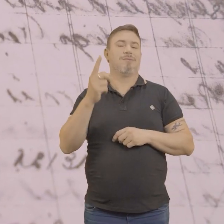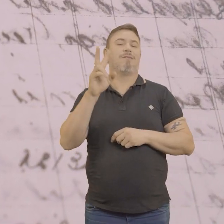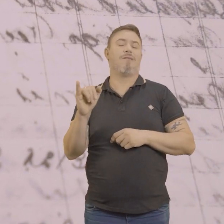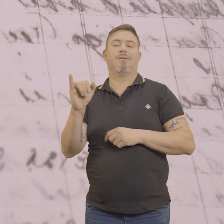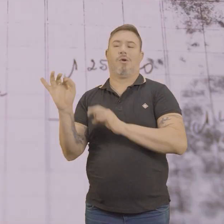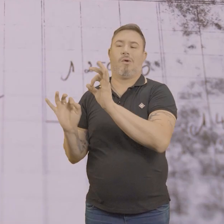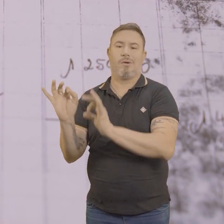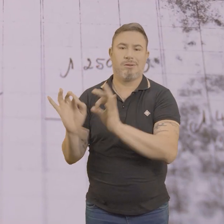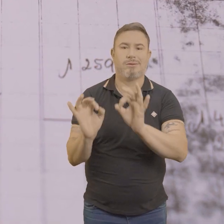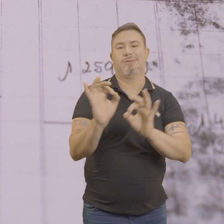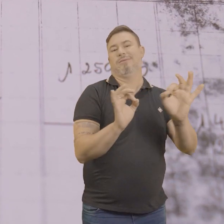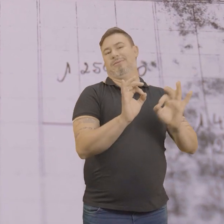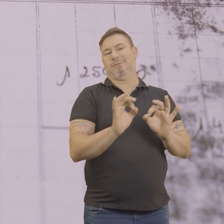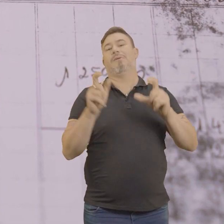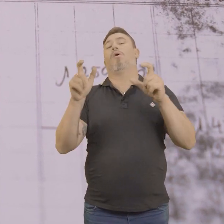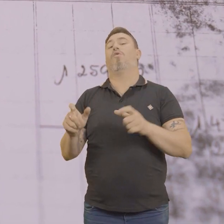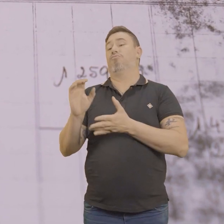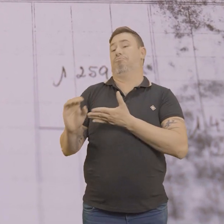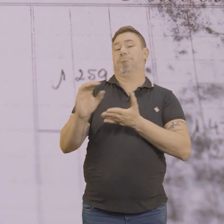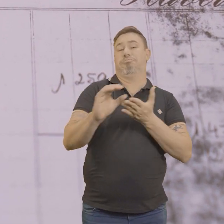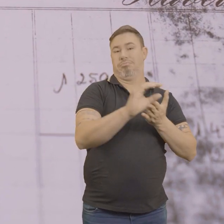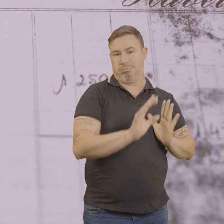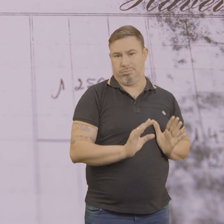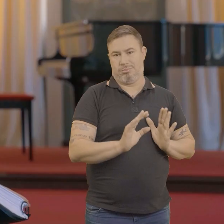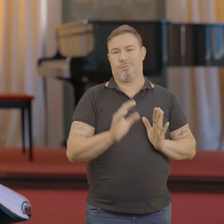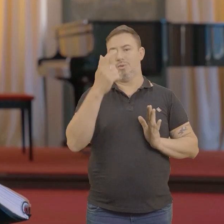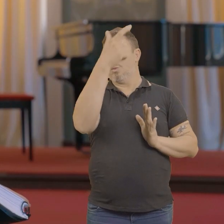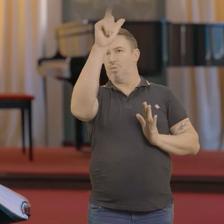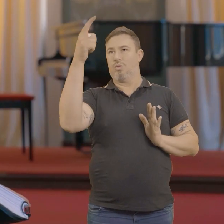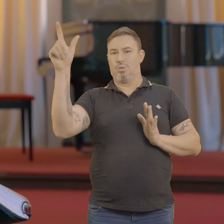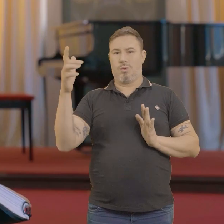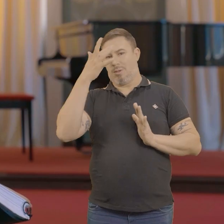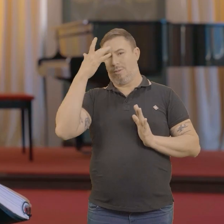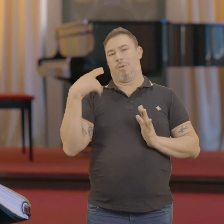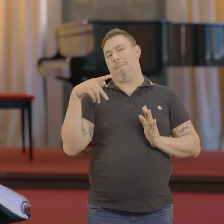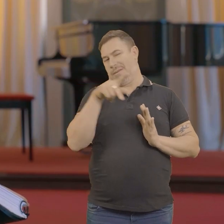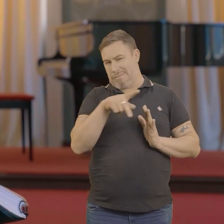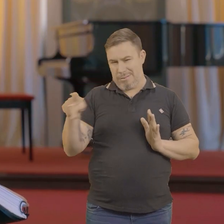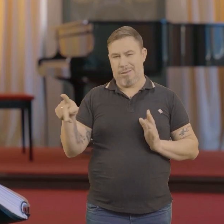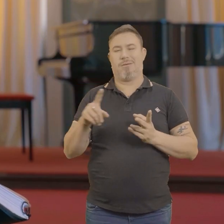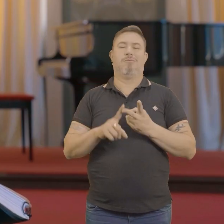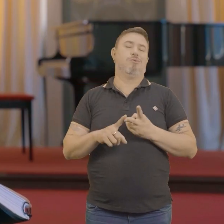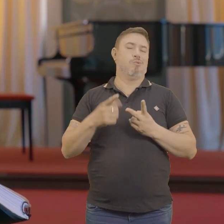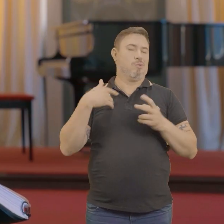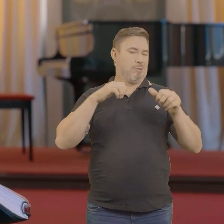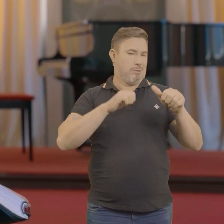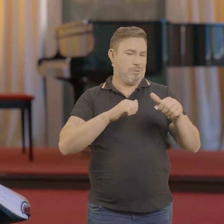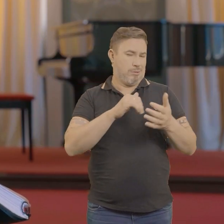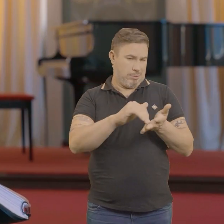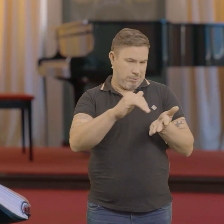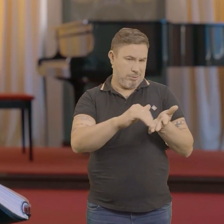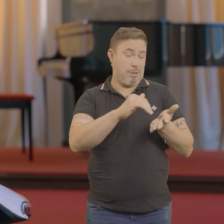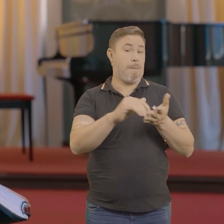feito, para onde deveriam ir os recursos e tal. Os outros eram sócios assim, né, o presidente, o secretário, parará,